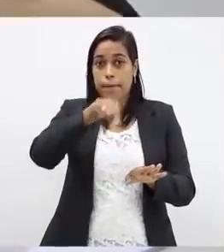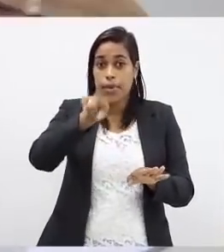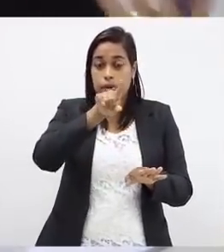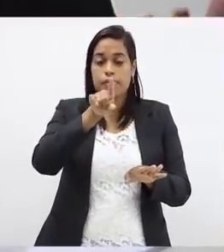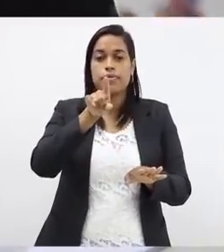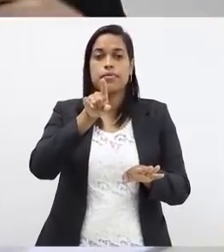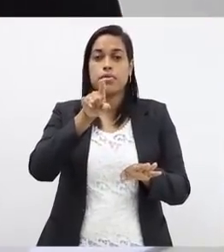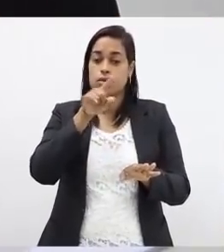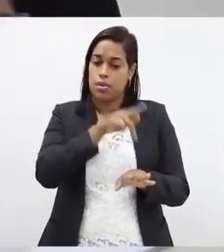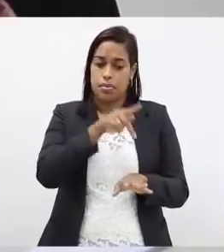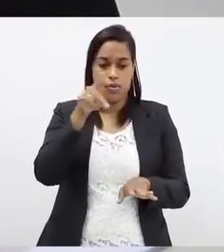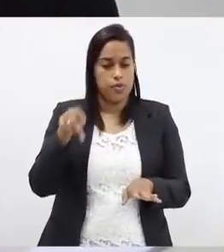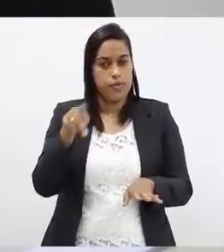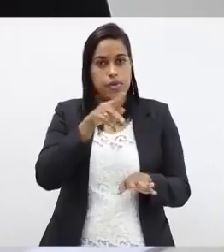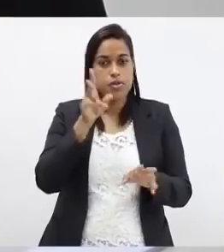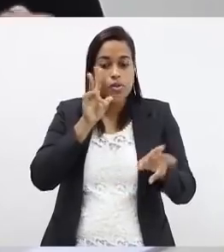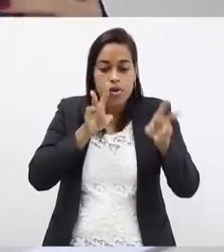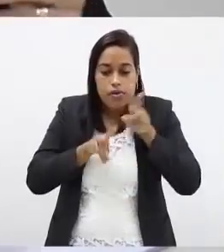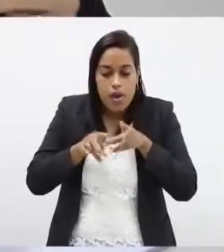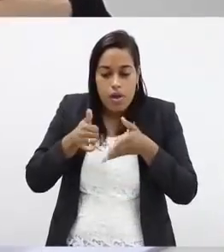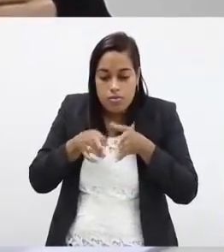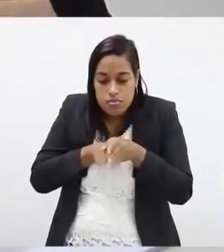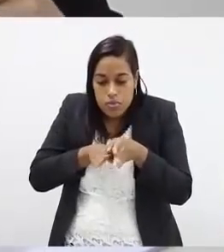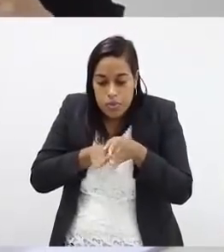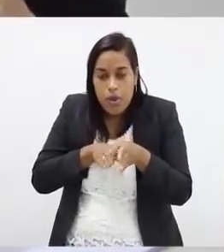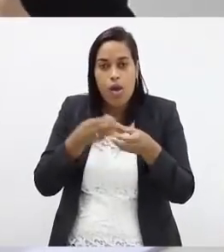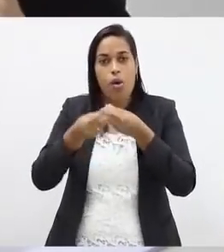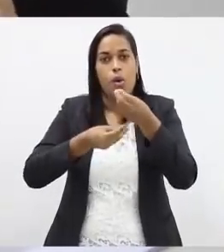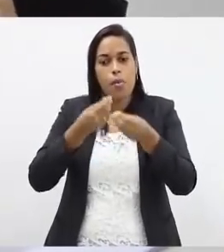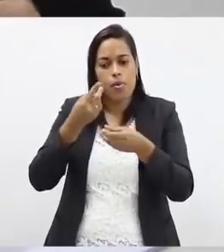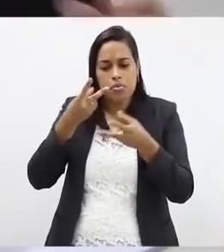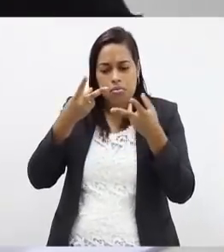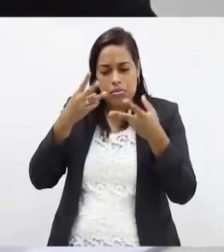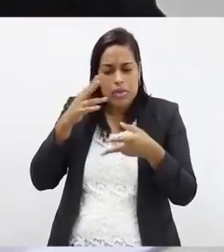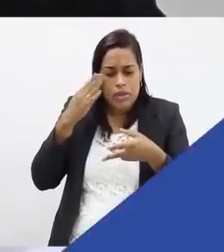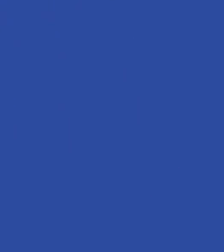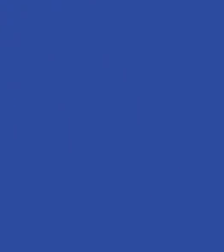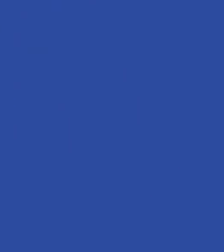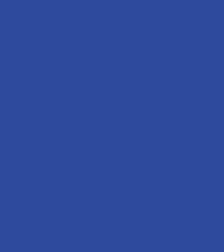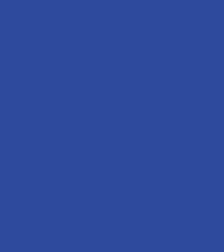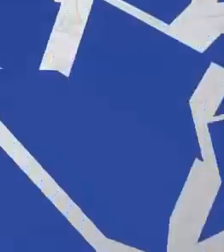você, no caso o professor ou eu, acompanhar qual foi o seu raciocínio na hora de desenhar.